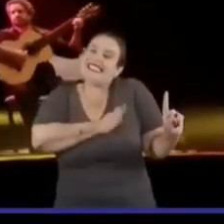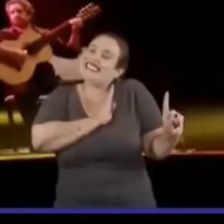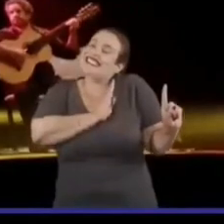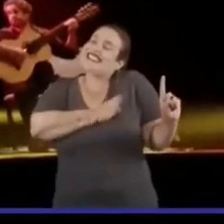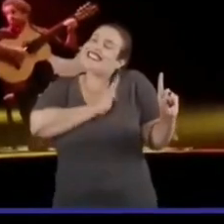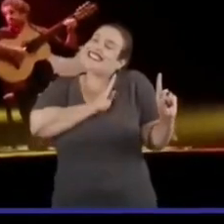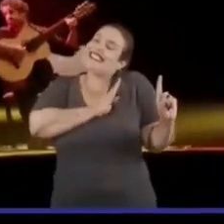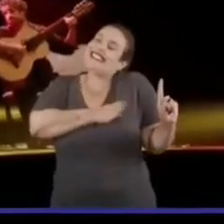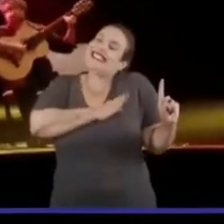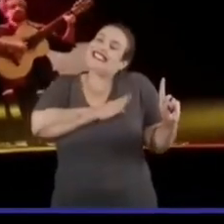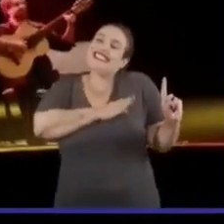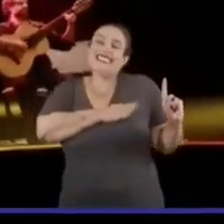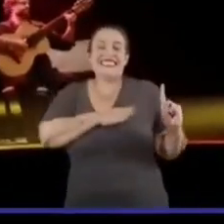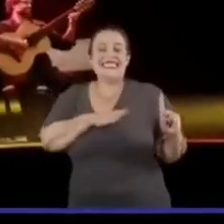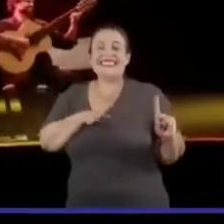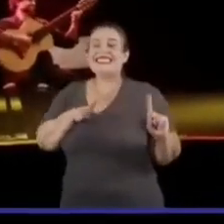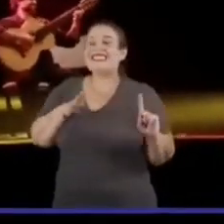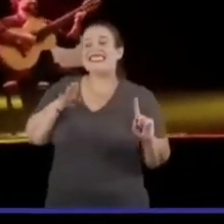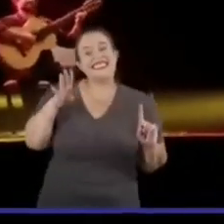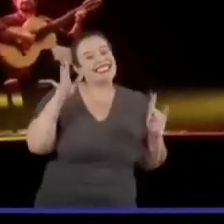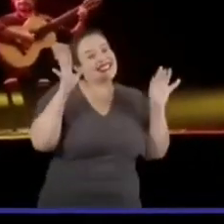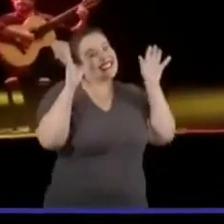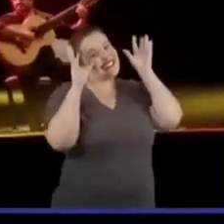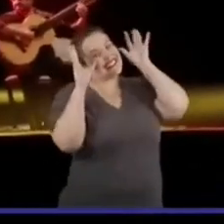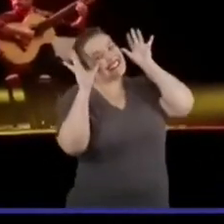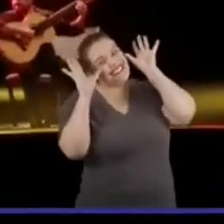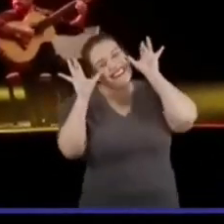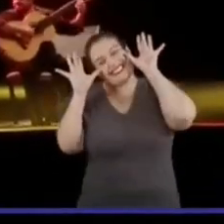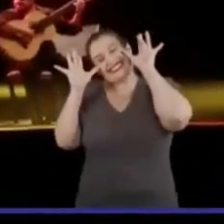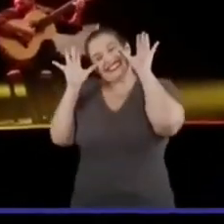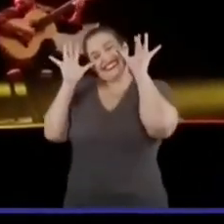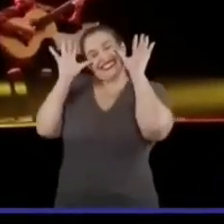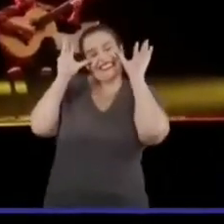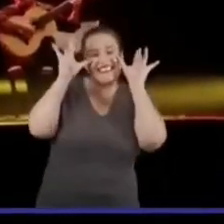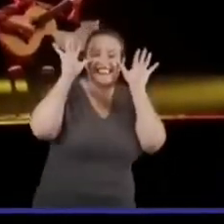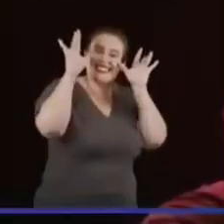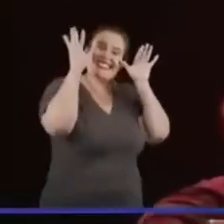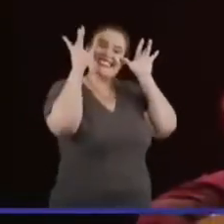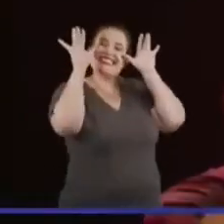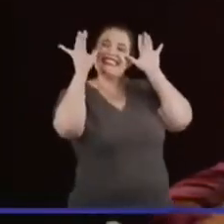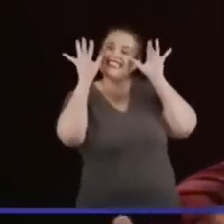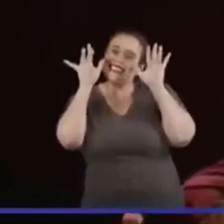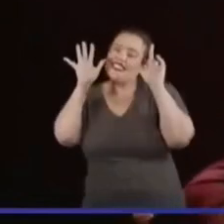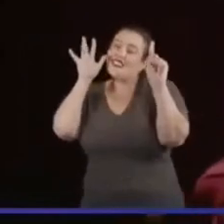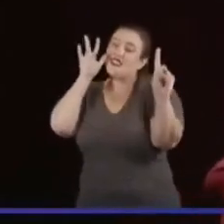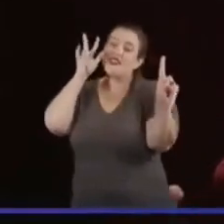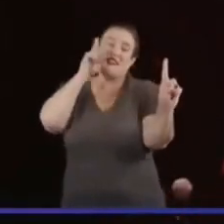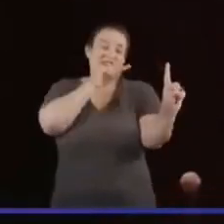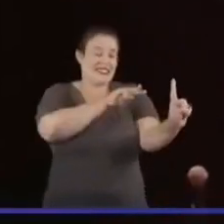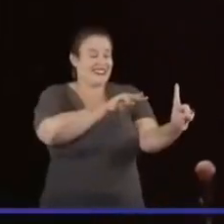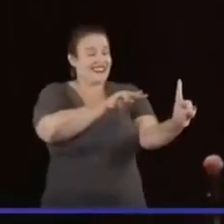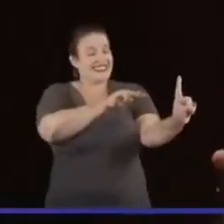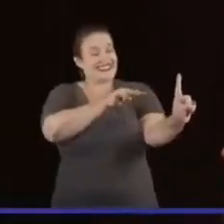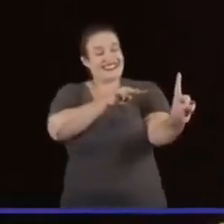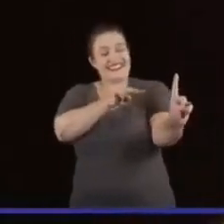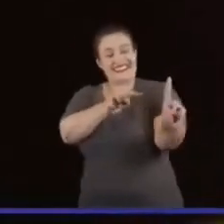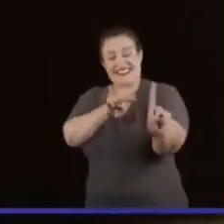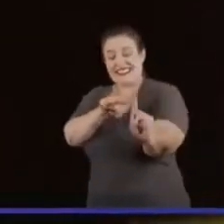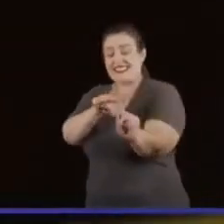E os meus olhos ficam sorrindo e pelas ruas vão te